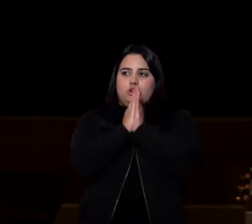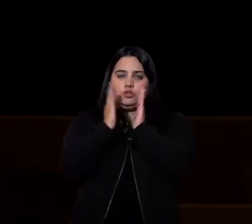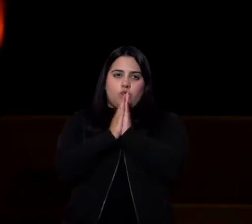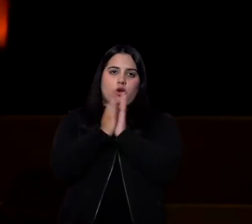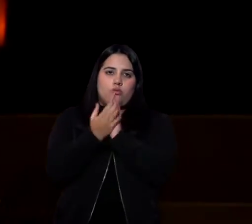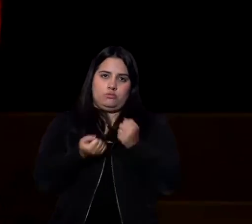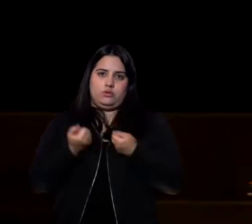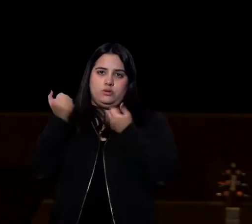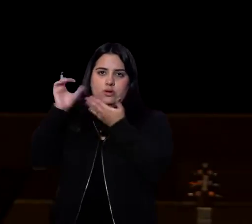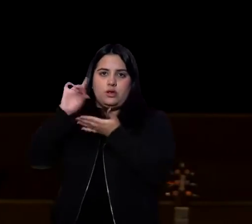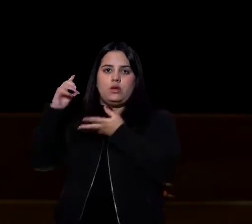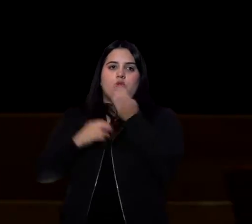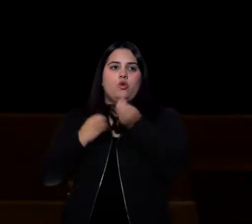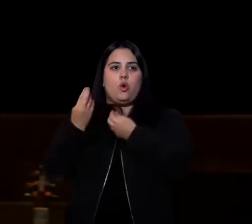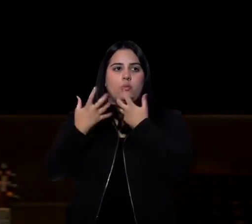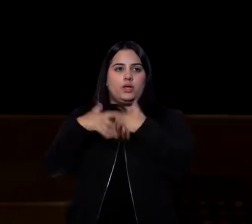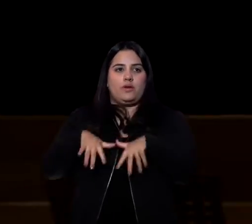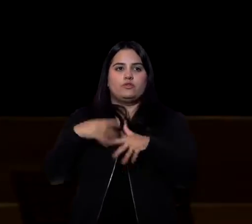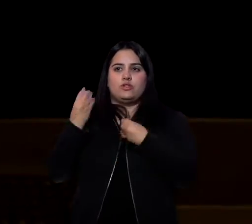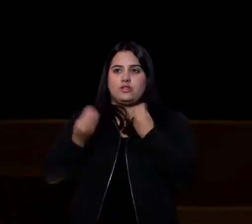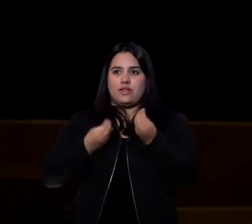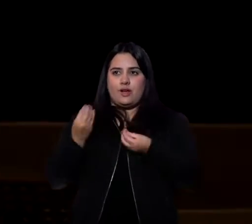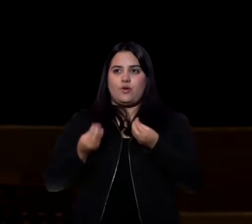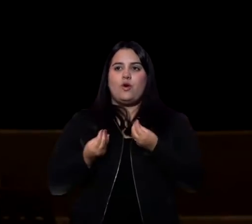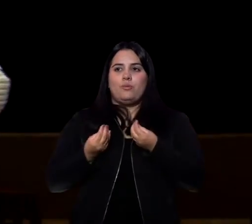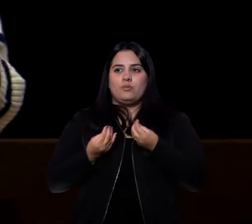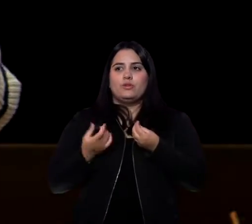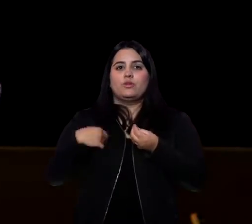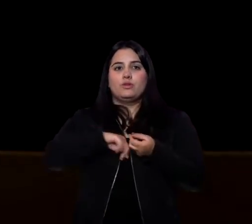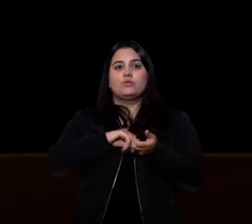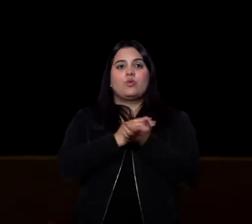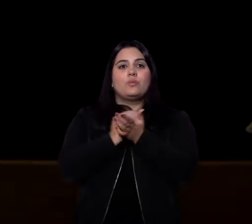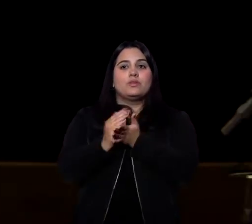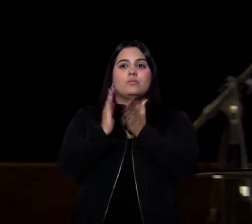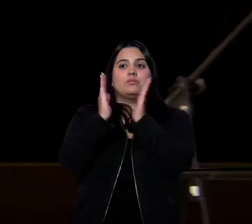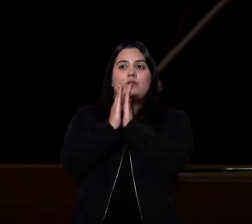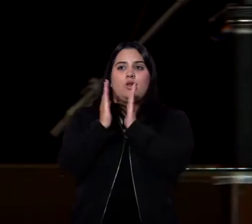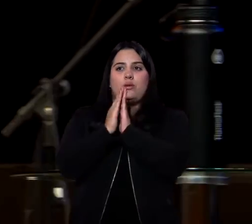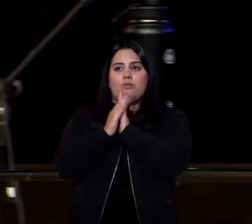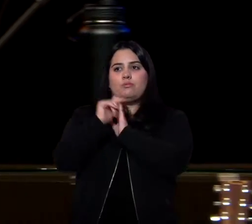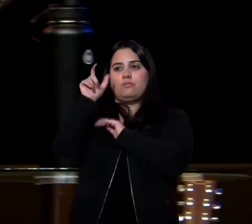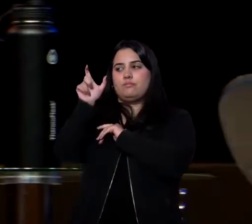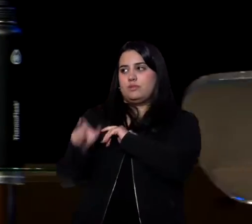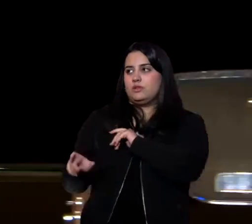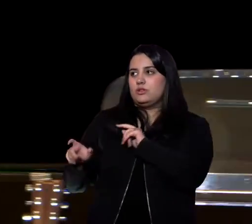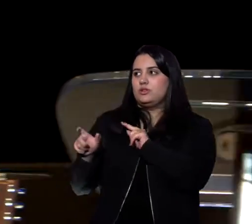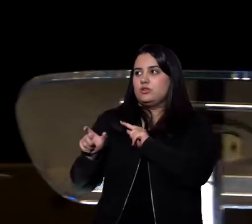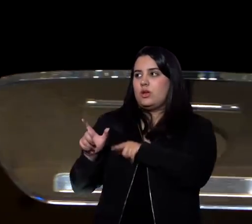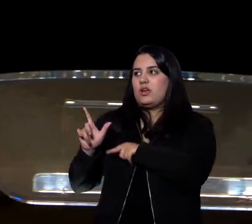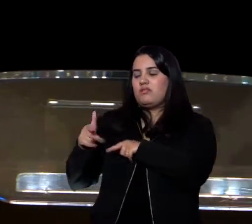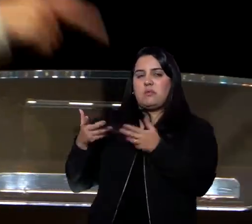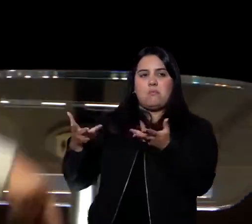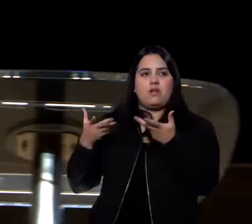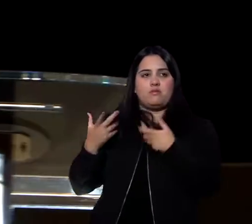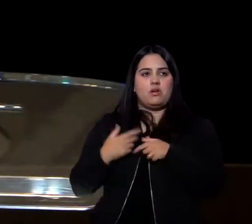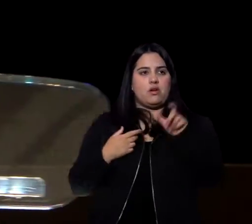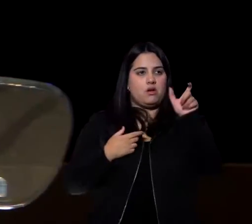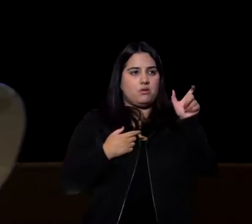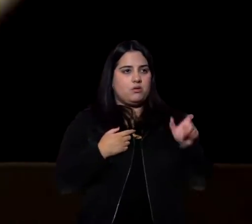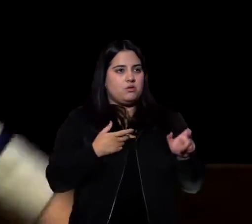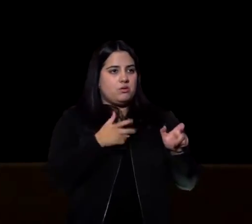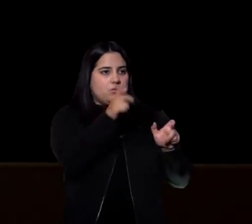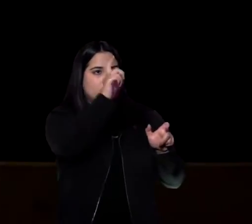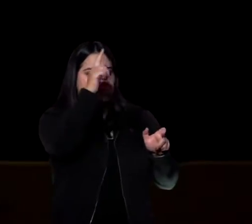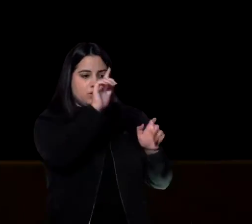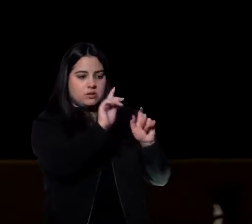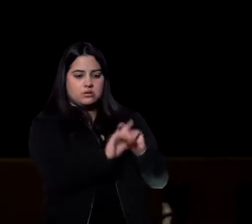que tudo isso ia acontecer. Cara, a gente começou a orar a gente orou por uma pessoa, foi absurdo. A gente orou por outra pessoa, e